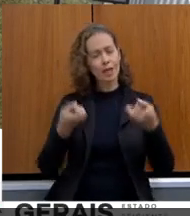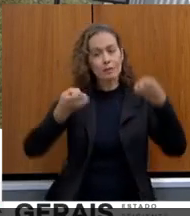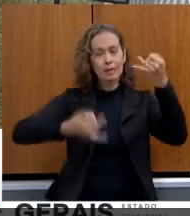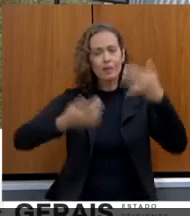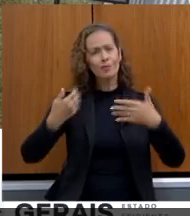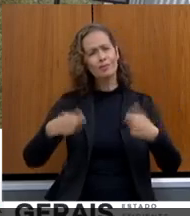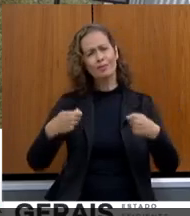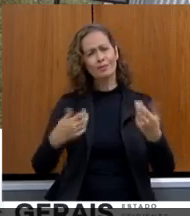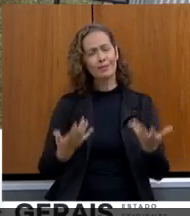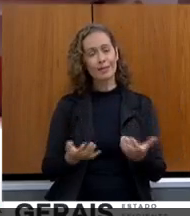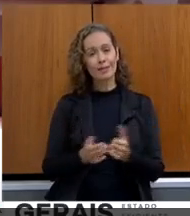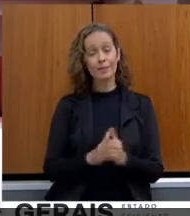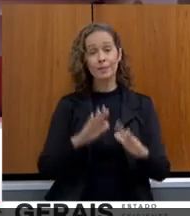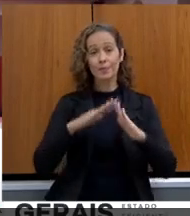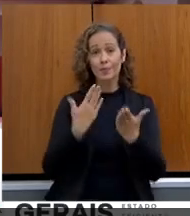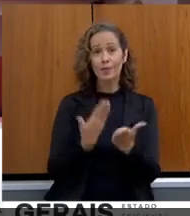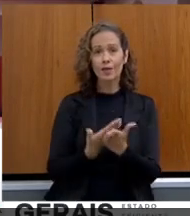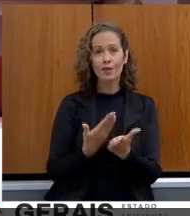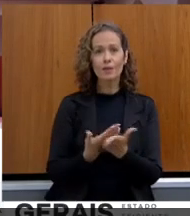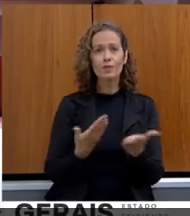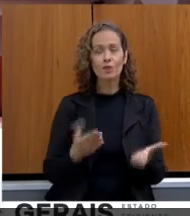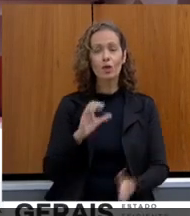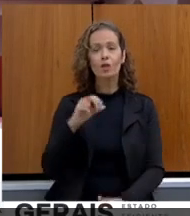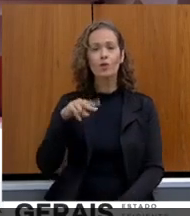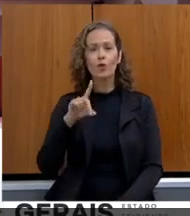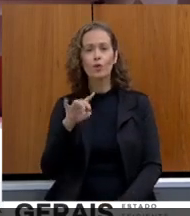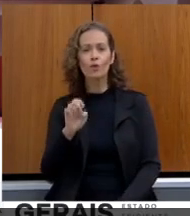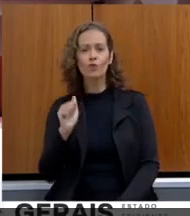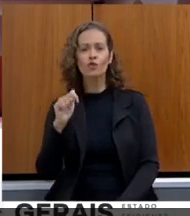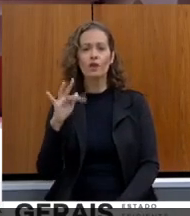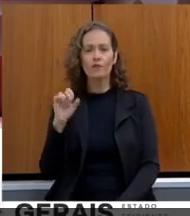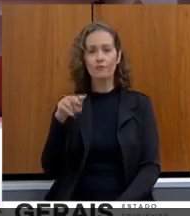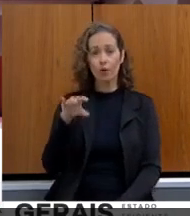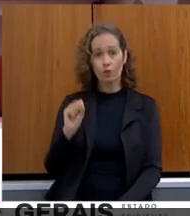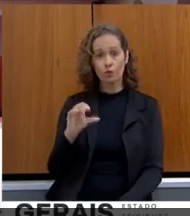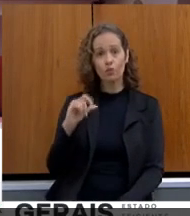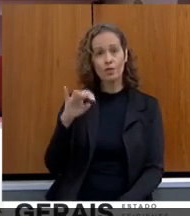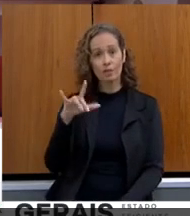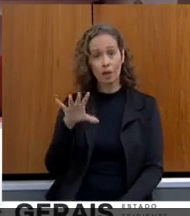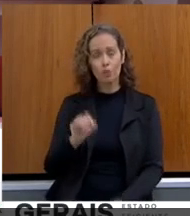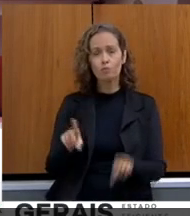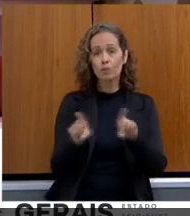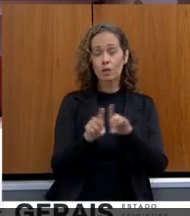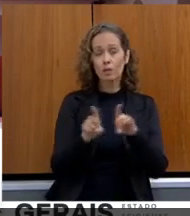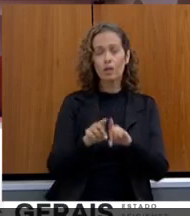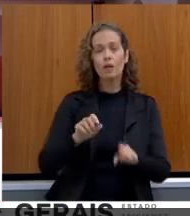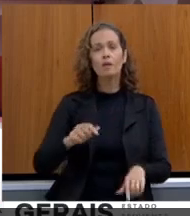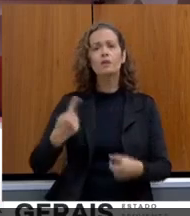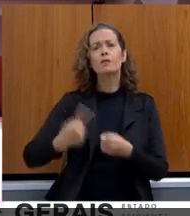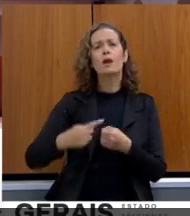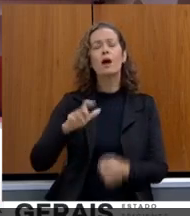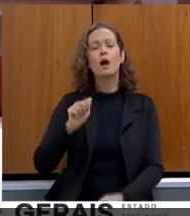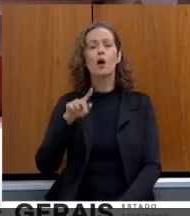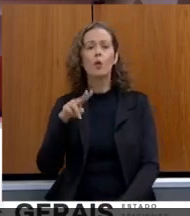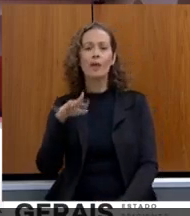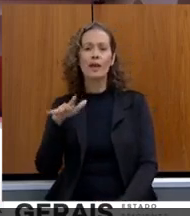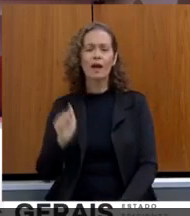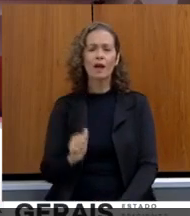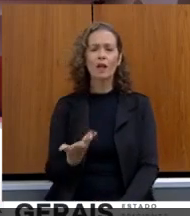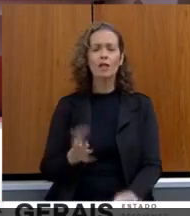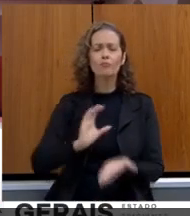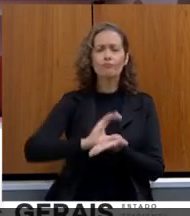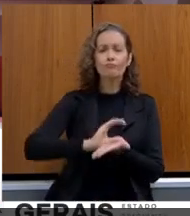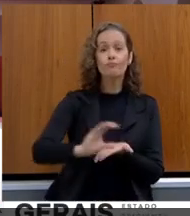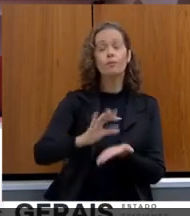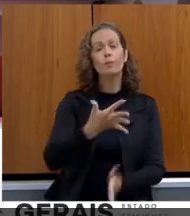escrever a escola estadual Conde Afonso Celso que esta próxima é em Almenara também com investimento aí de mais